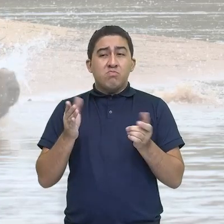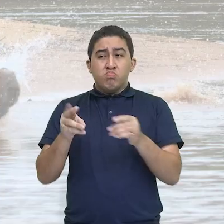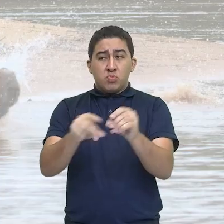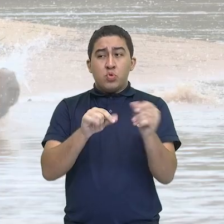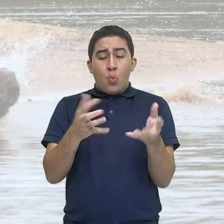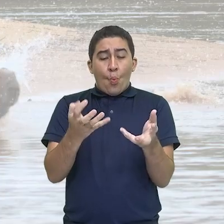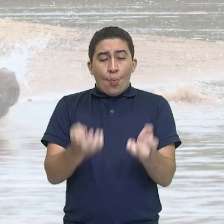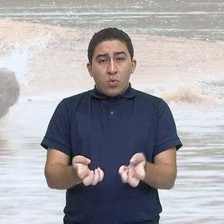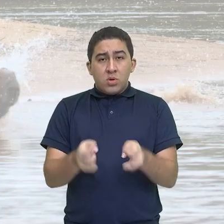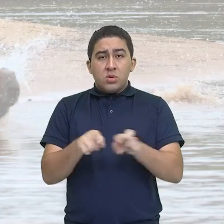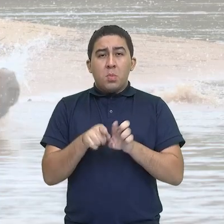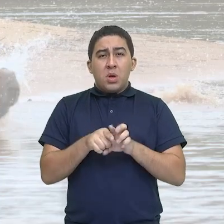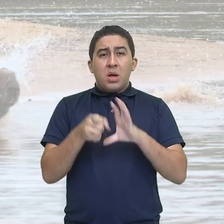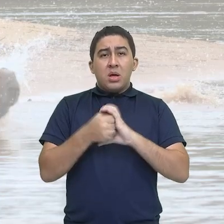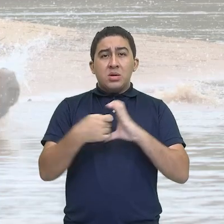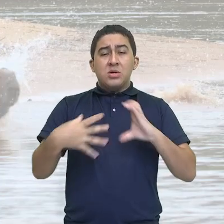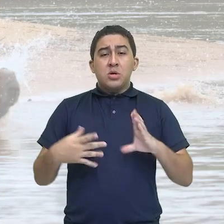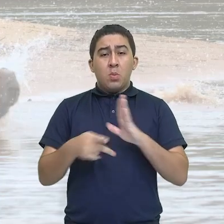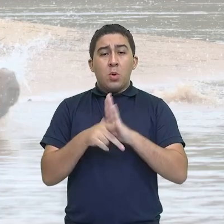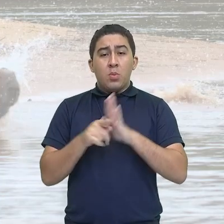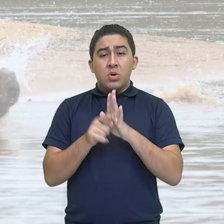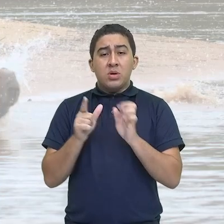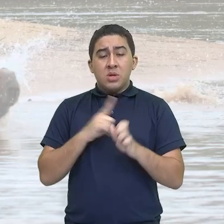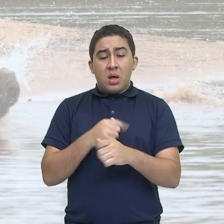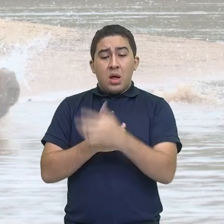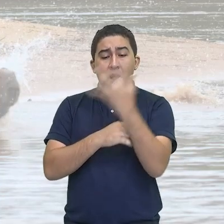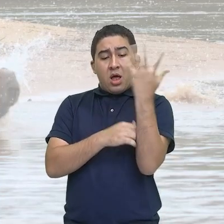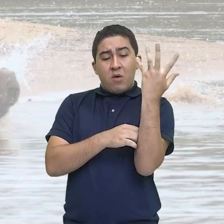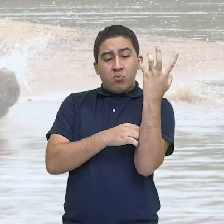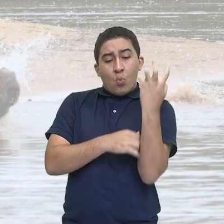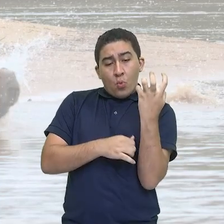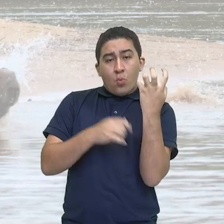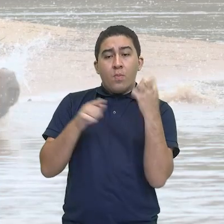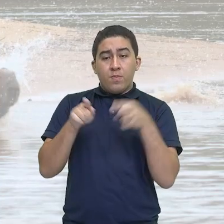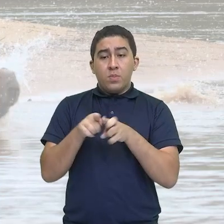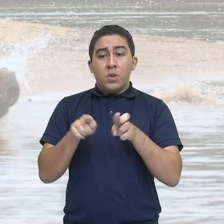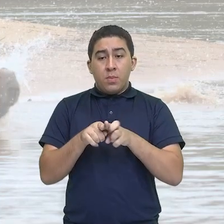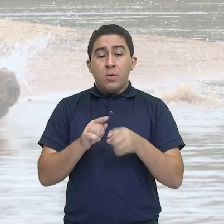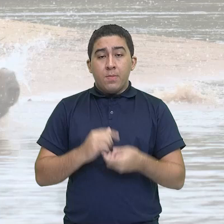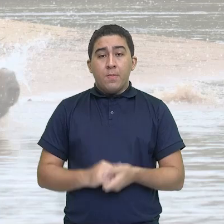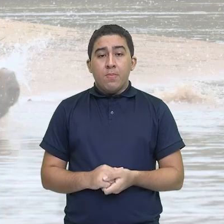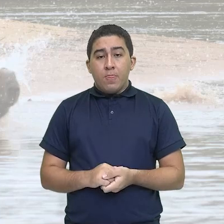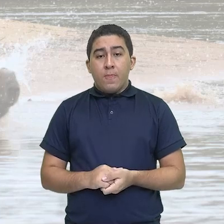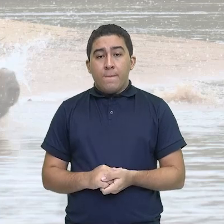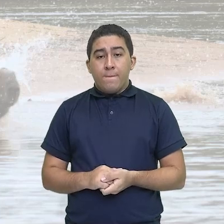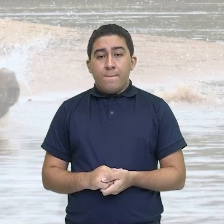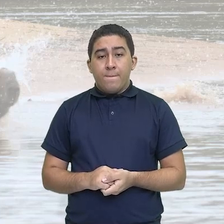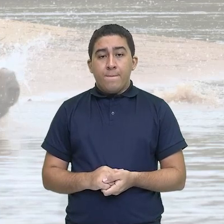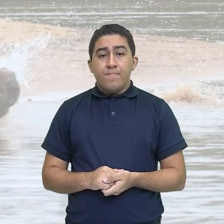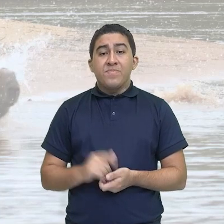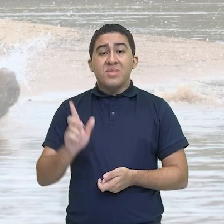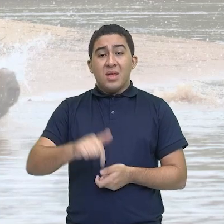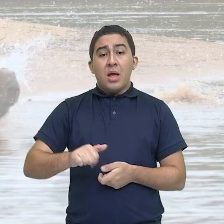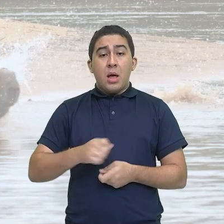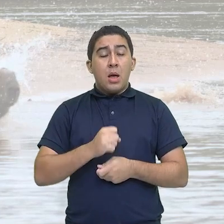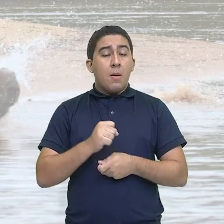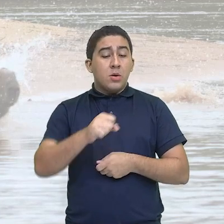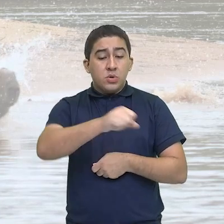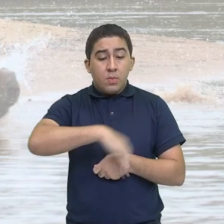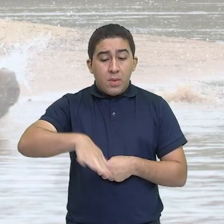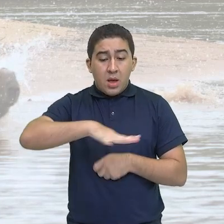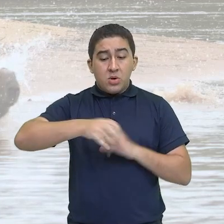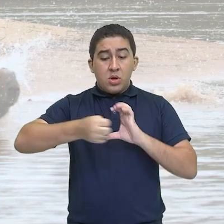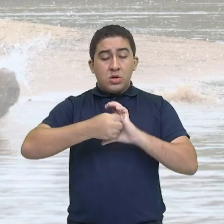uma característica de árvores retorcidas, né? Então, são paisagens que caracterizam